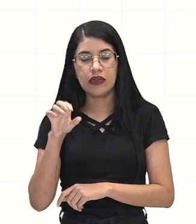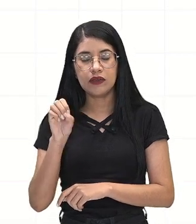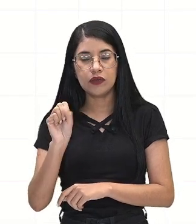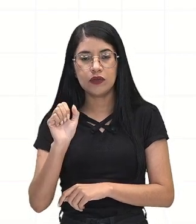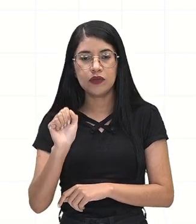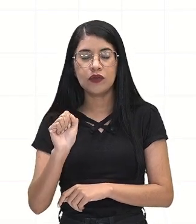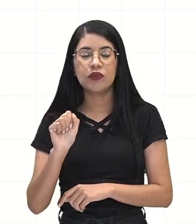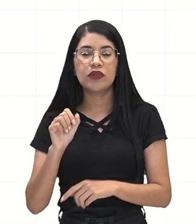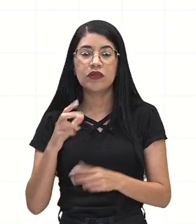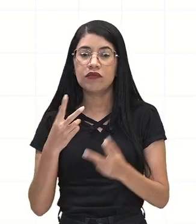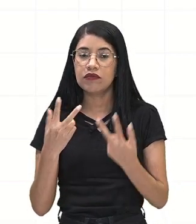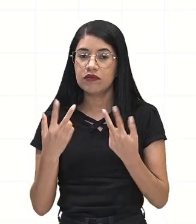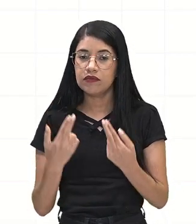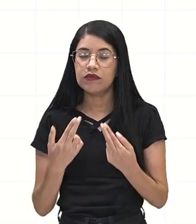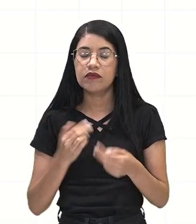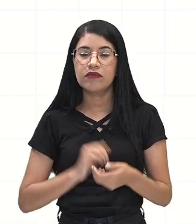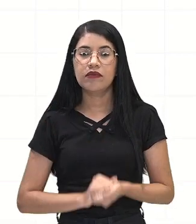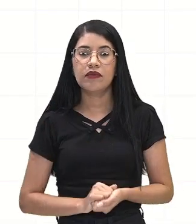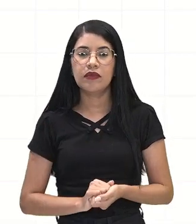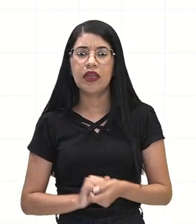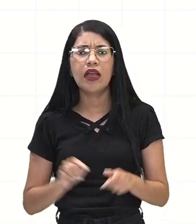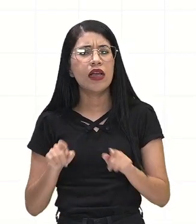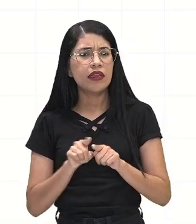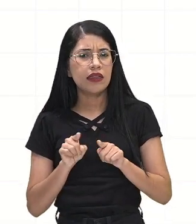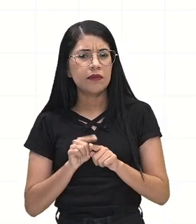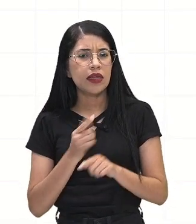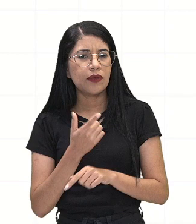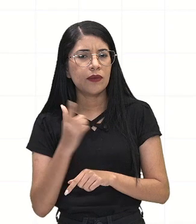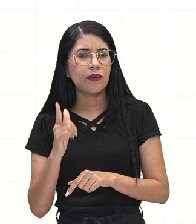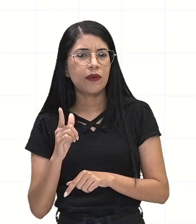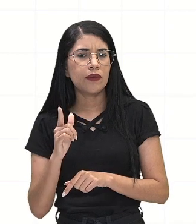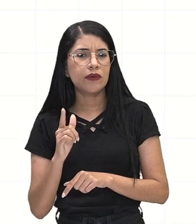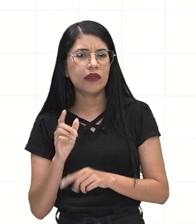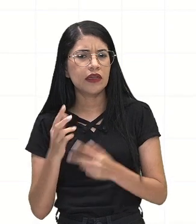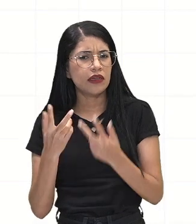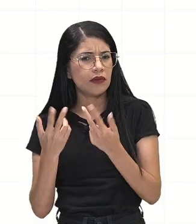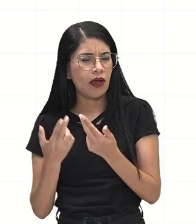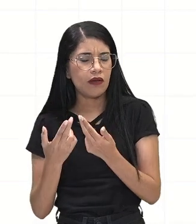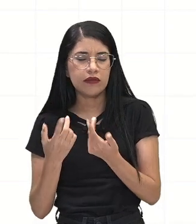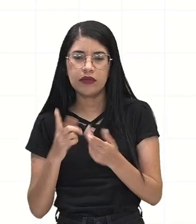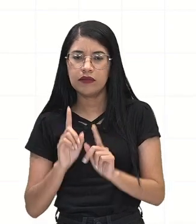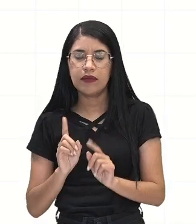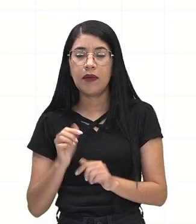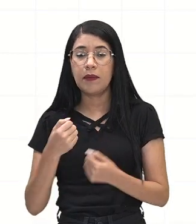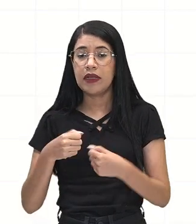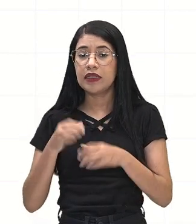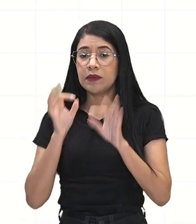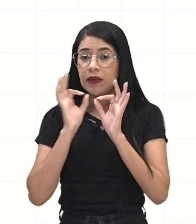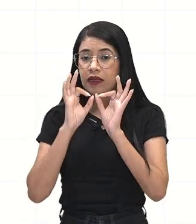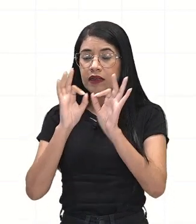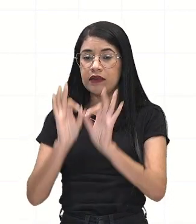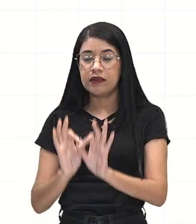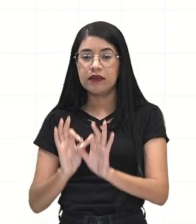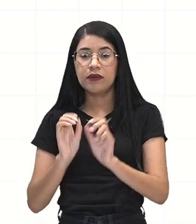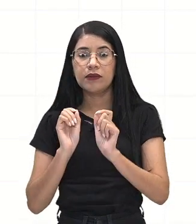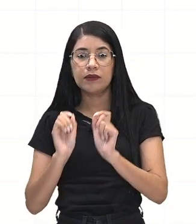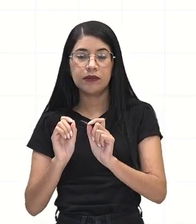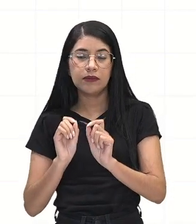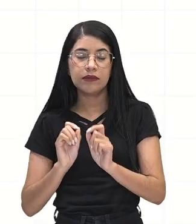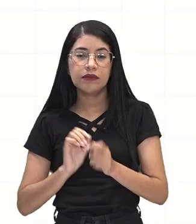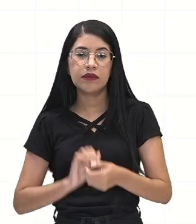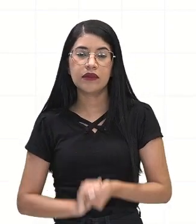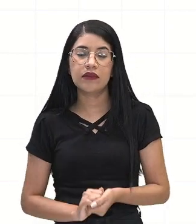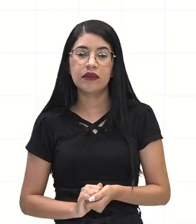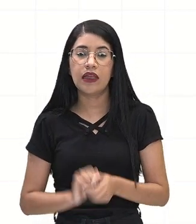iguais. Tudo bem? Professor, posso dizer a mesma coisa aqui? Não. Aqui eu tenho que observar uma coisa, a observação é um